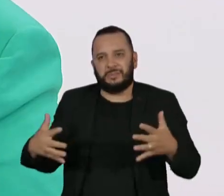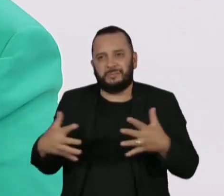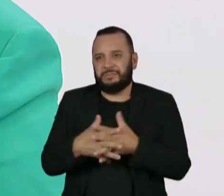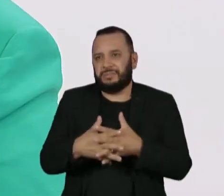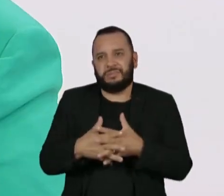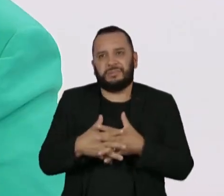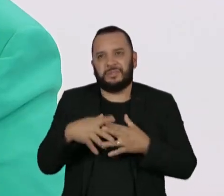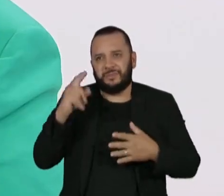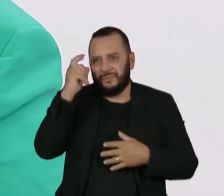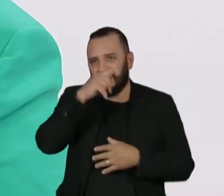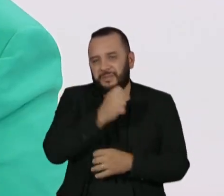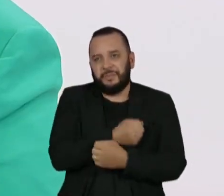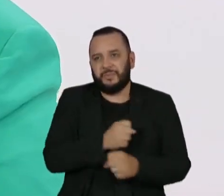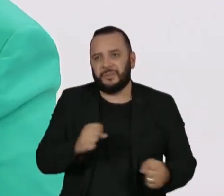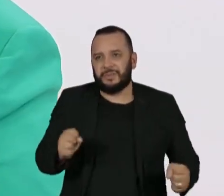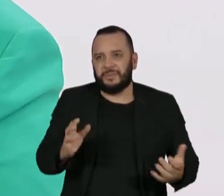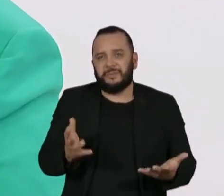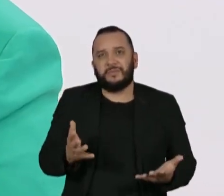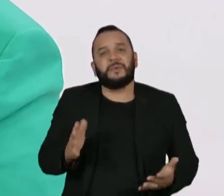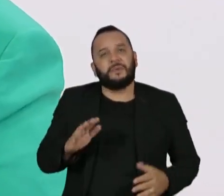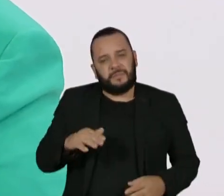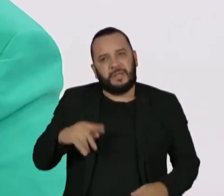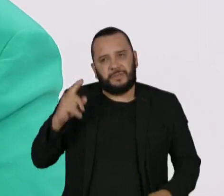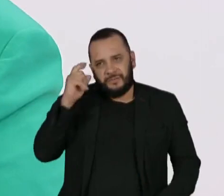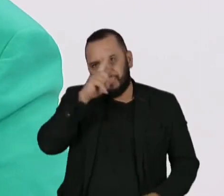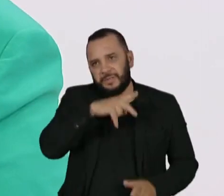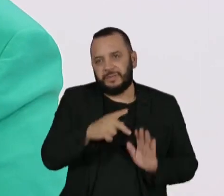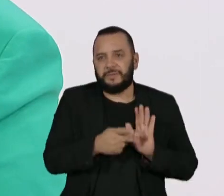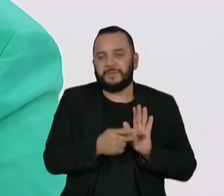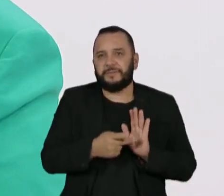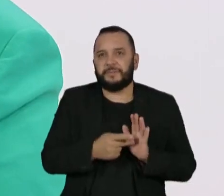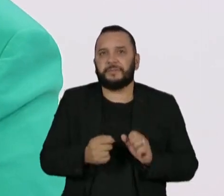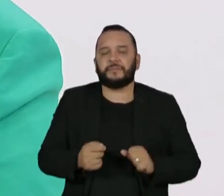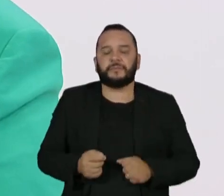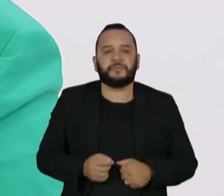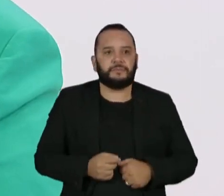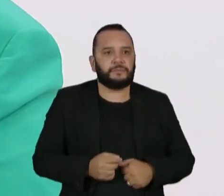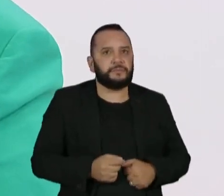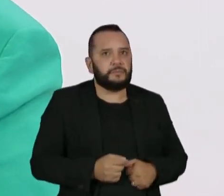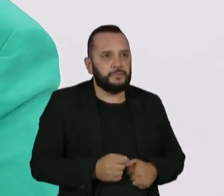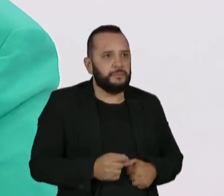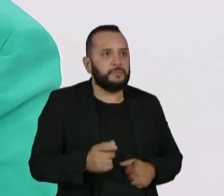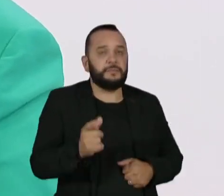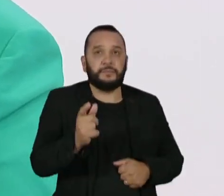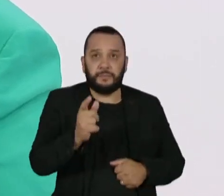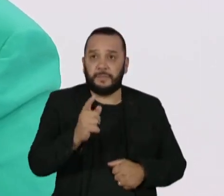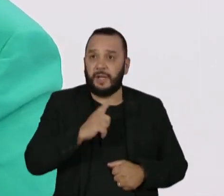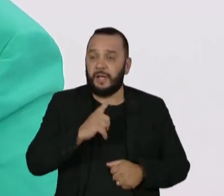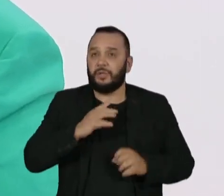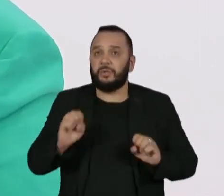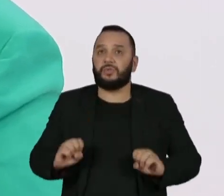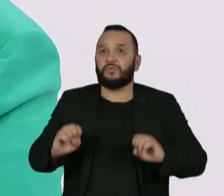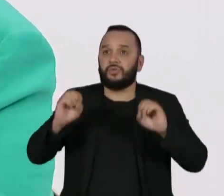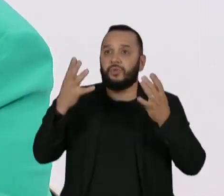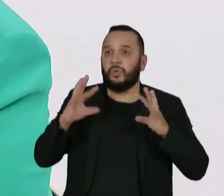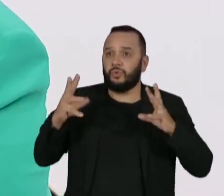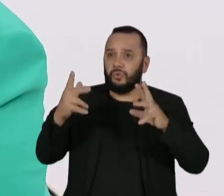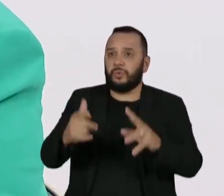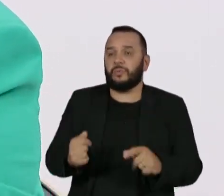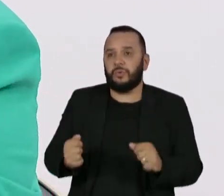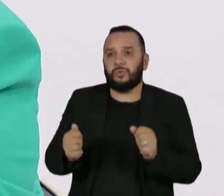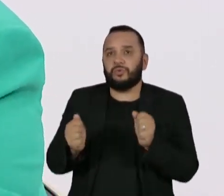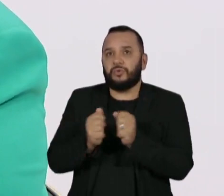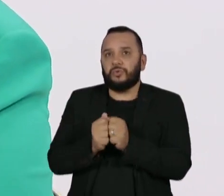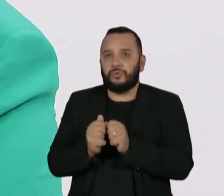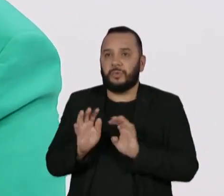dizer impossível, mas vou dizer muito difícil. Nem um show com um encontro, voltando todos juntos no palco? O problema é justamente esse. Como é que a